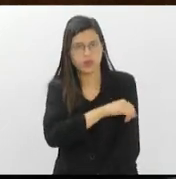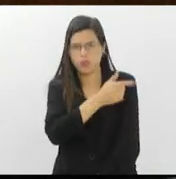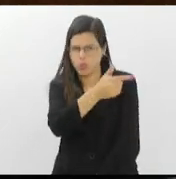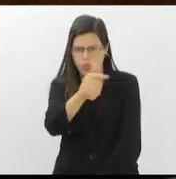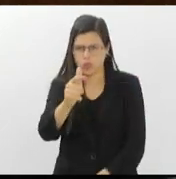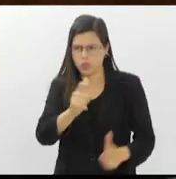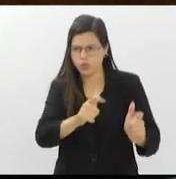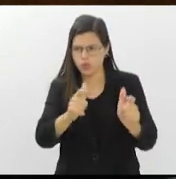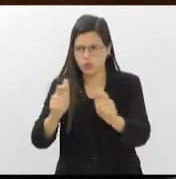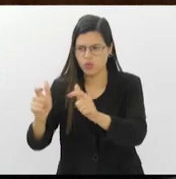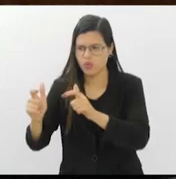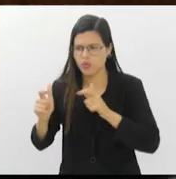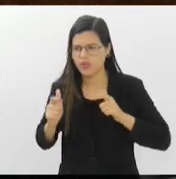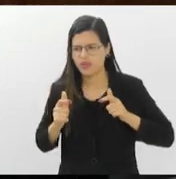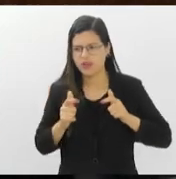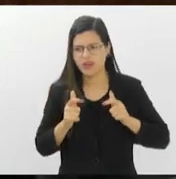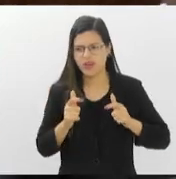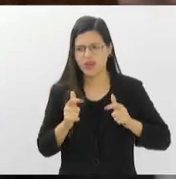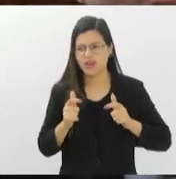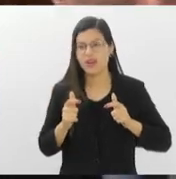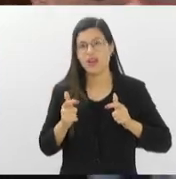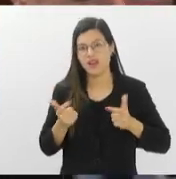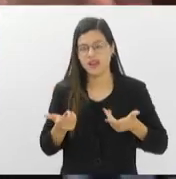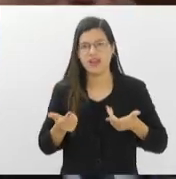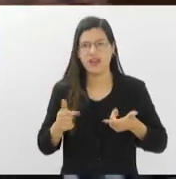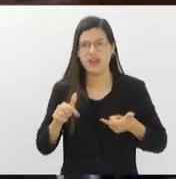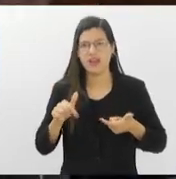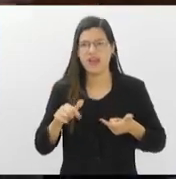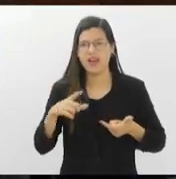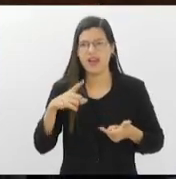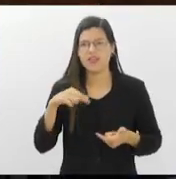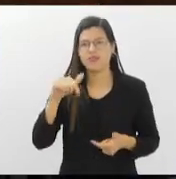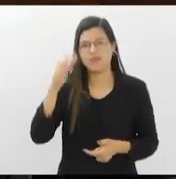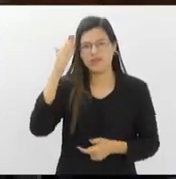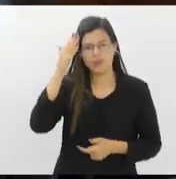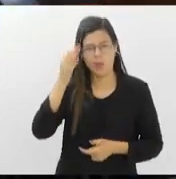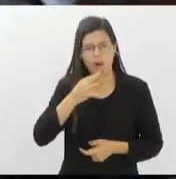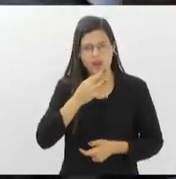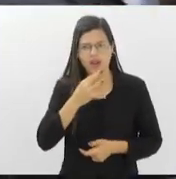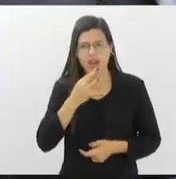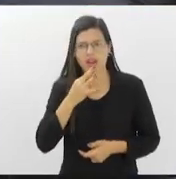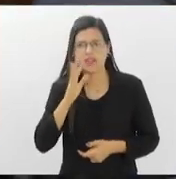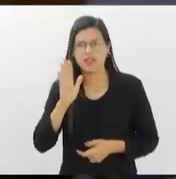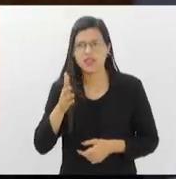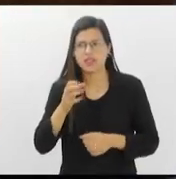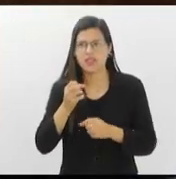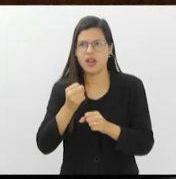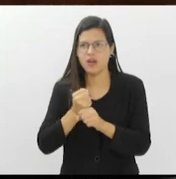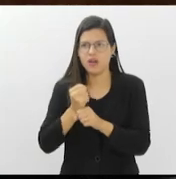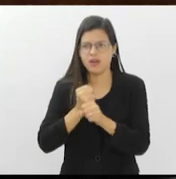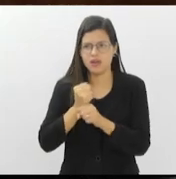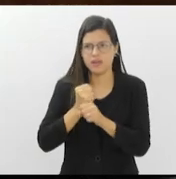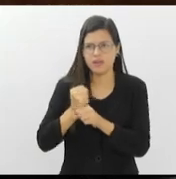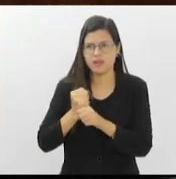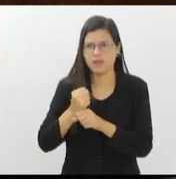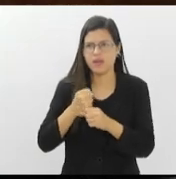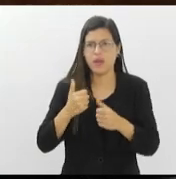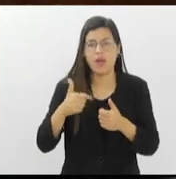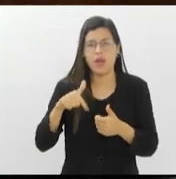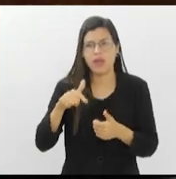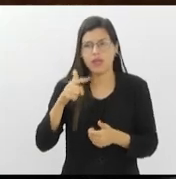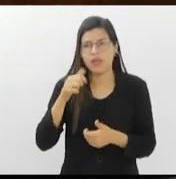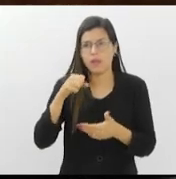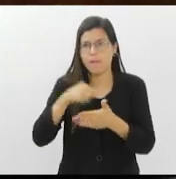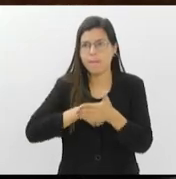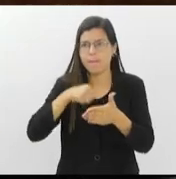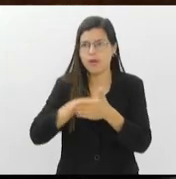guerra. Deputada Marina do MST, Vossa Excelência bem conhece há tanto tempo, uma guerra antiga para serem reconhecidos.